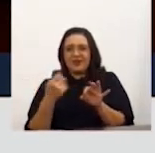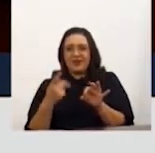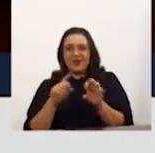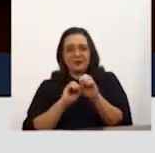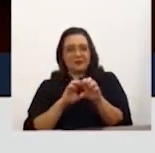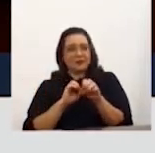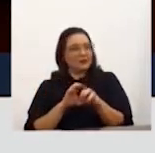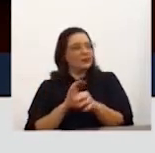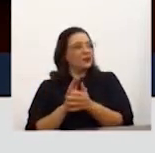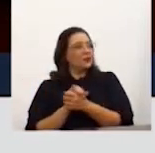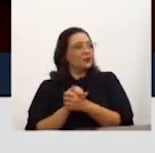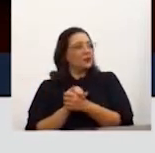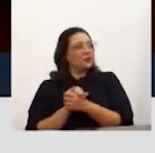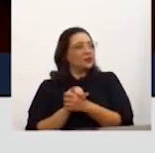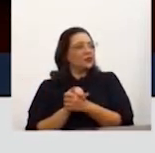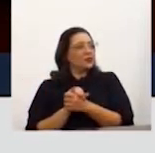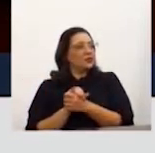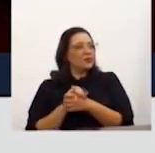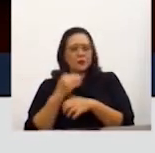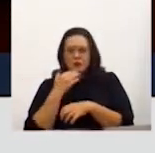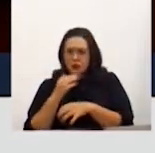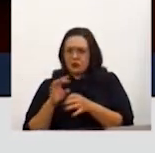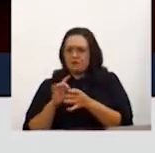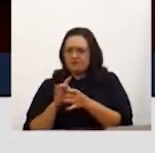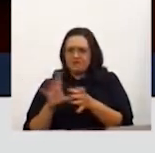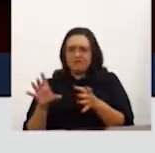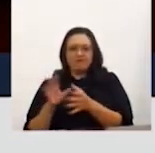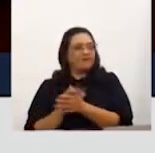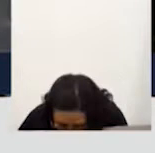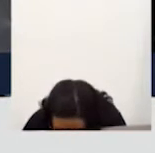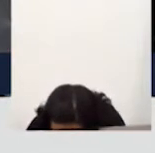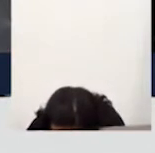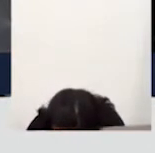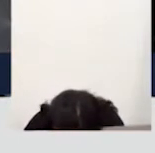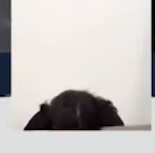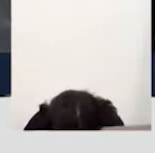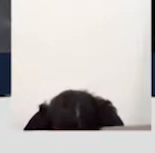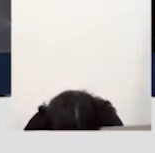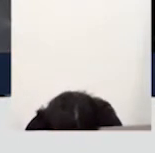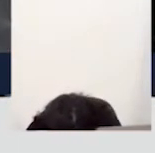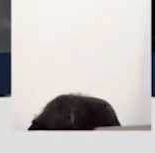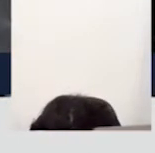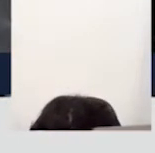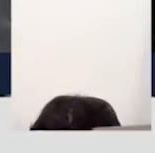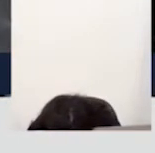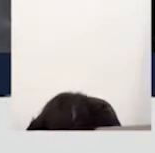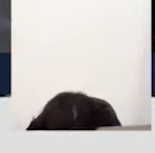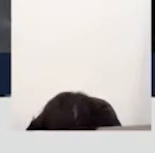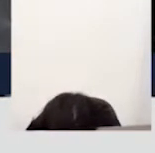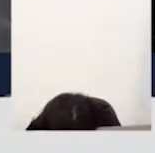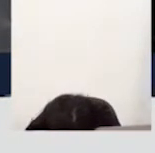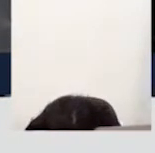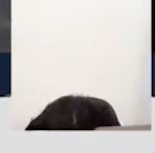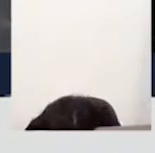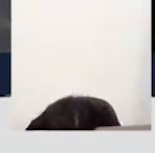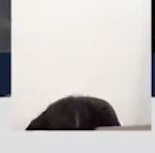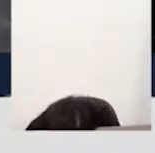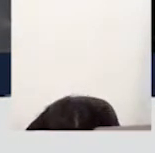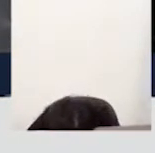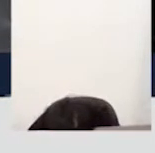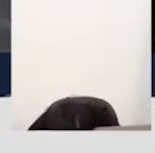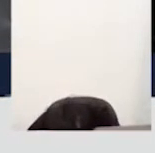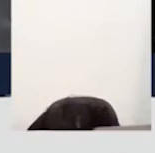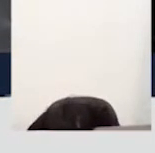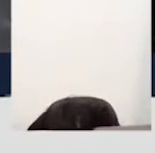Por iniciativa de Osmair Ferrari, a Câmara concedeu voto de congratulação ao professor Edilson Doimo Esteves